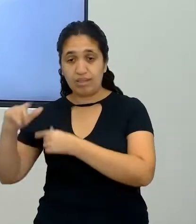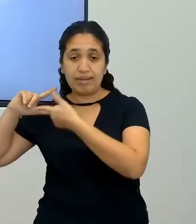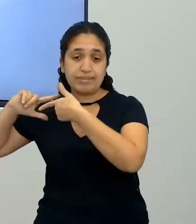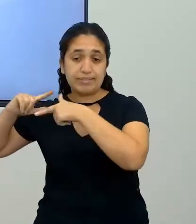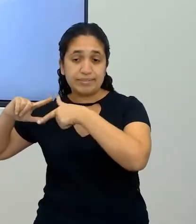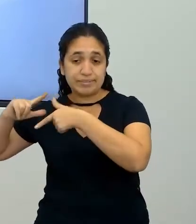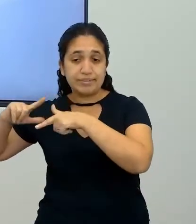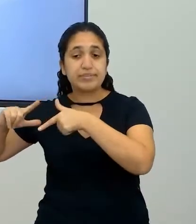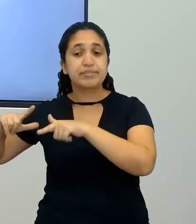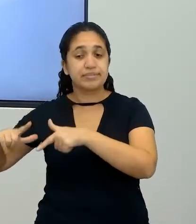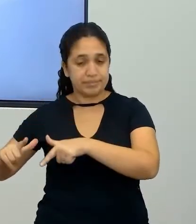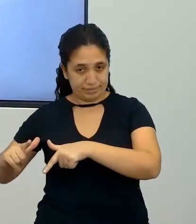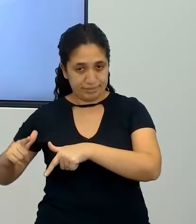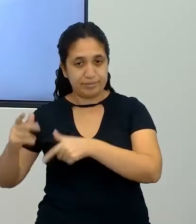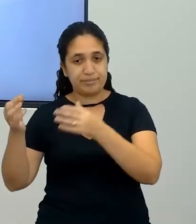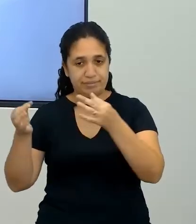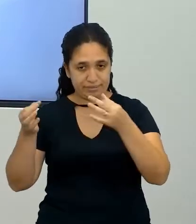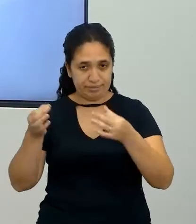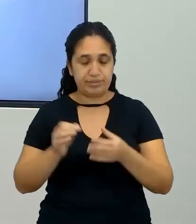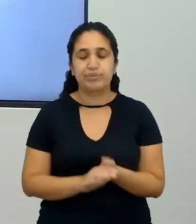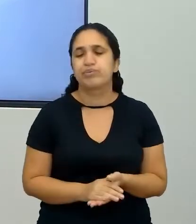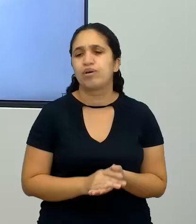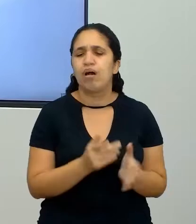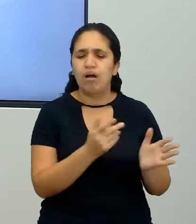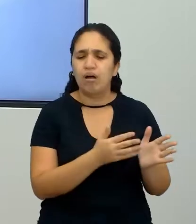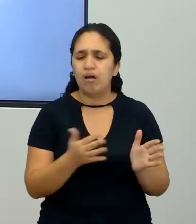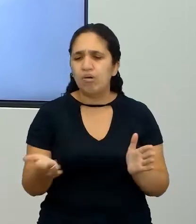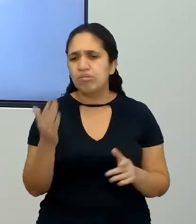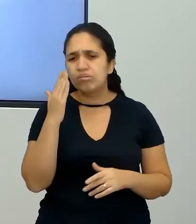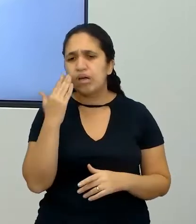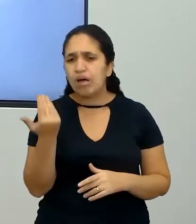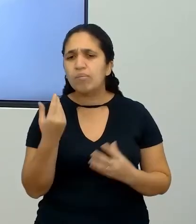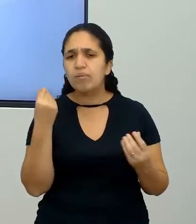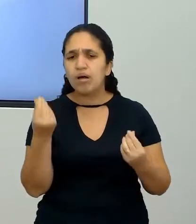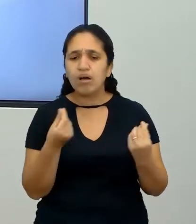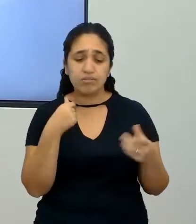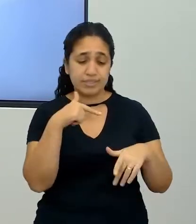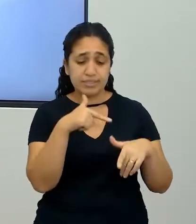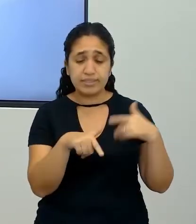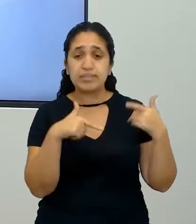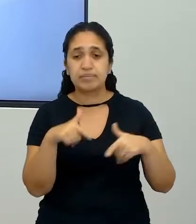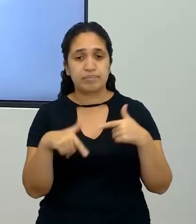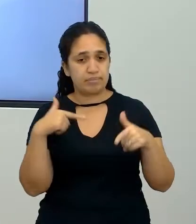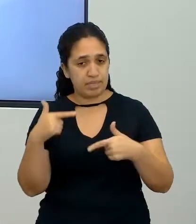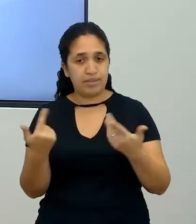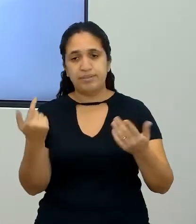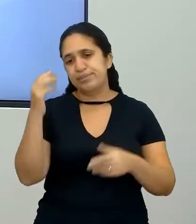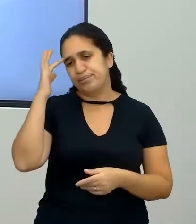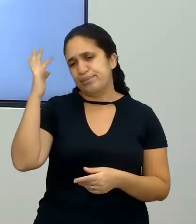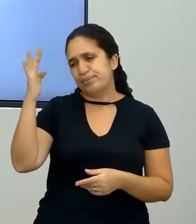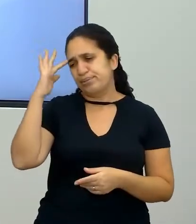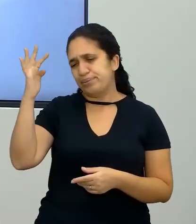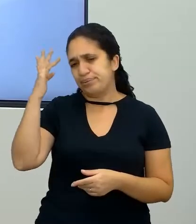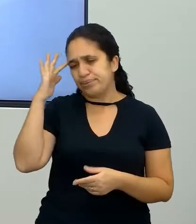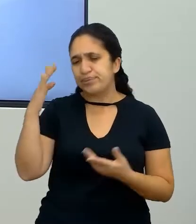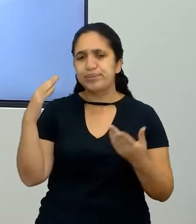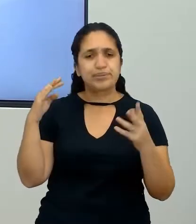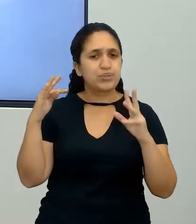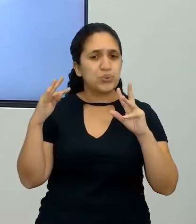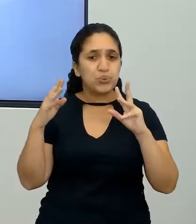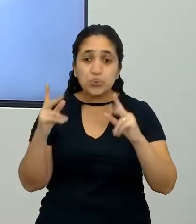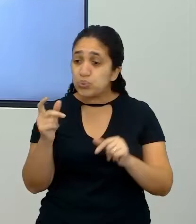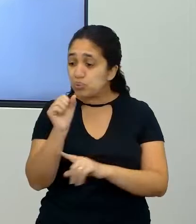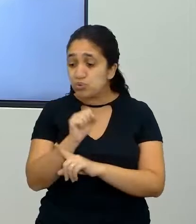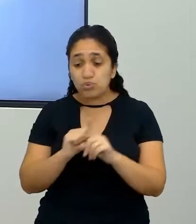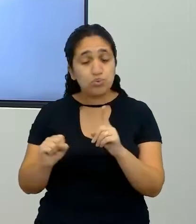tradicionais. Tá certo, pessoal? E tudo isso a gente sabe por meio do trabalho. Então, essas teorias todas, elas são de sociologia, elas